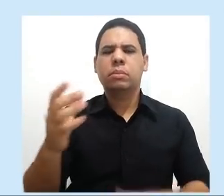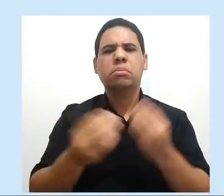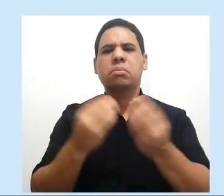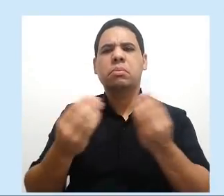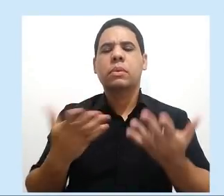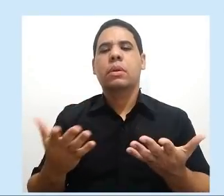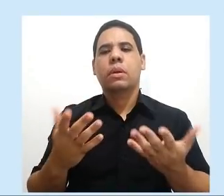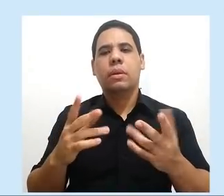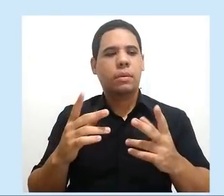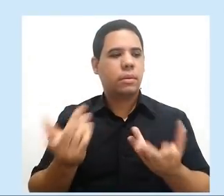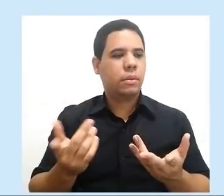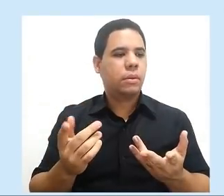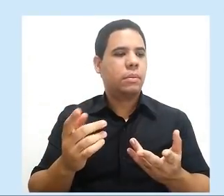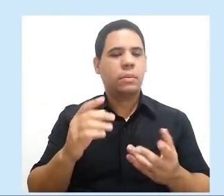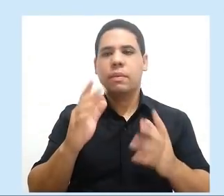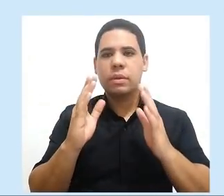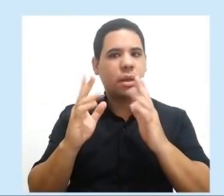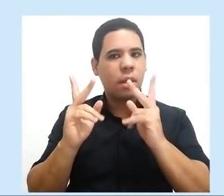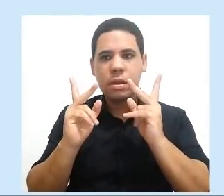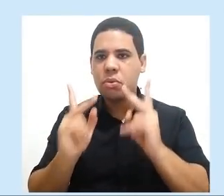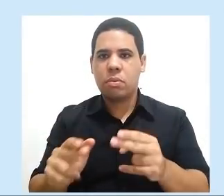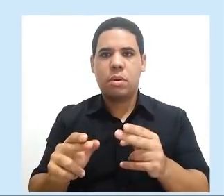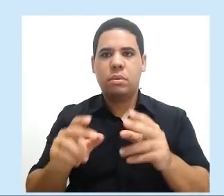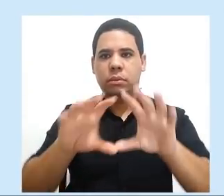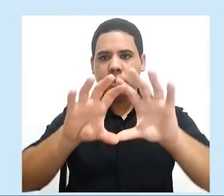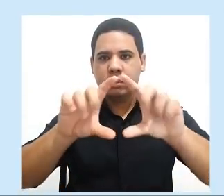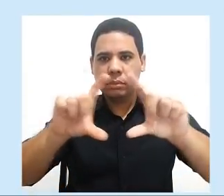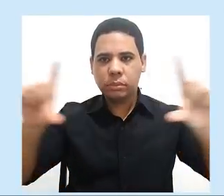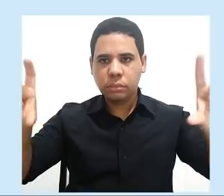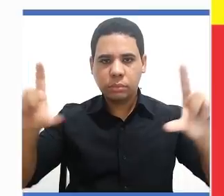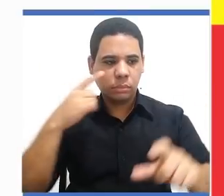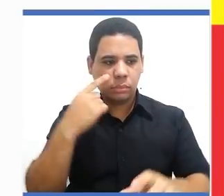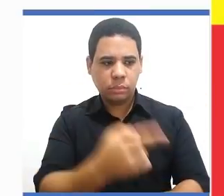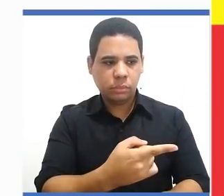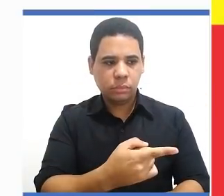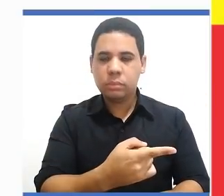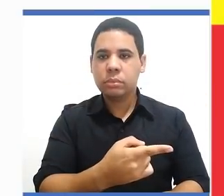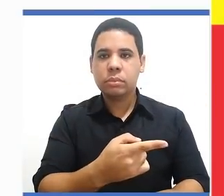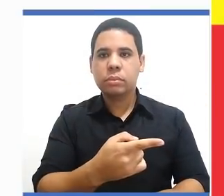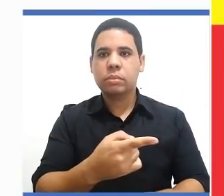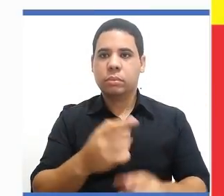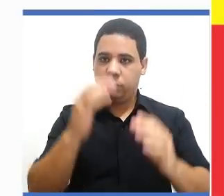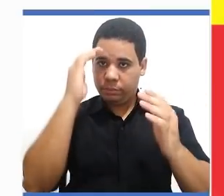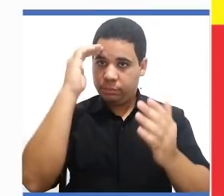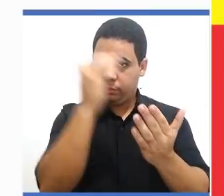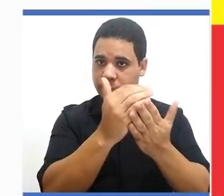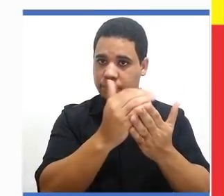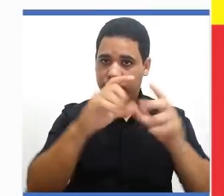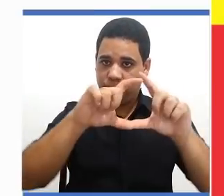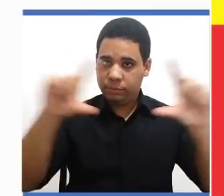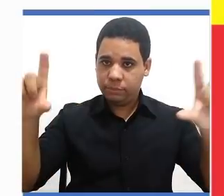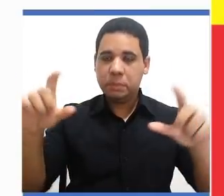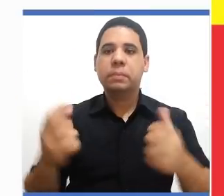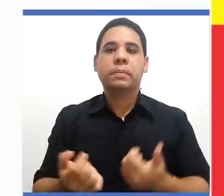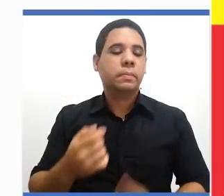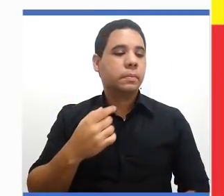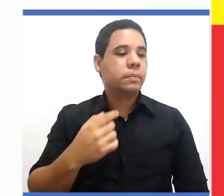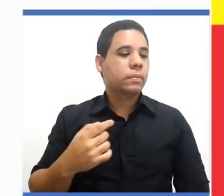Então, como é que vai fazer? Mesmo esqueminha. Quilograma, hectograma, decagrama,